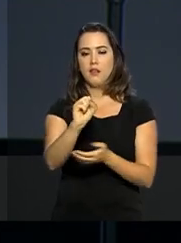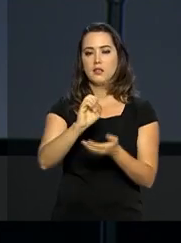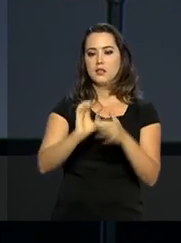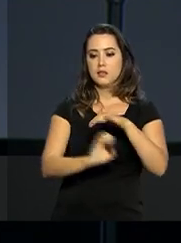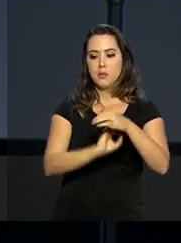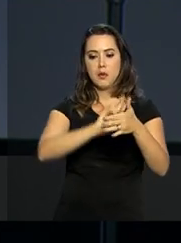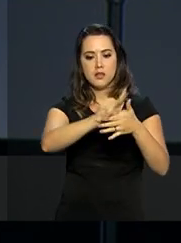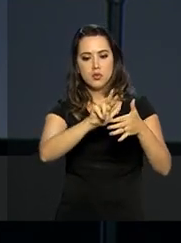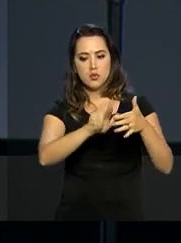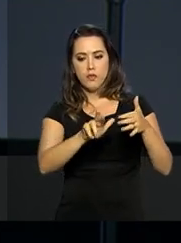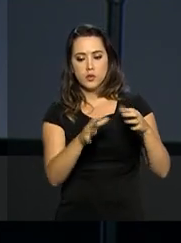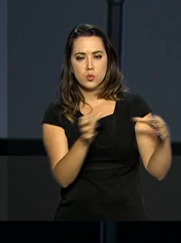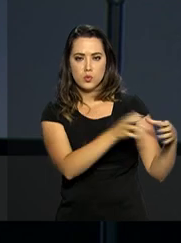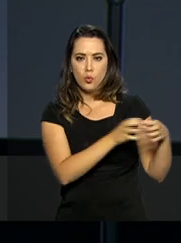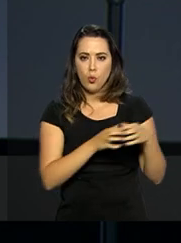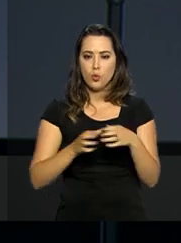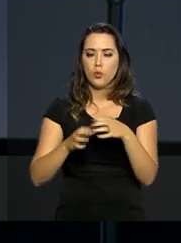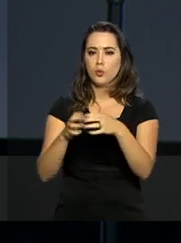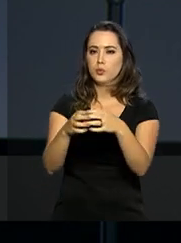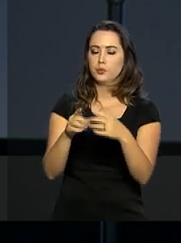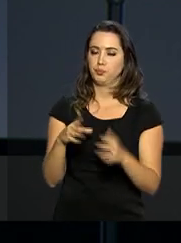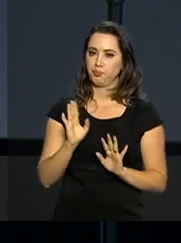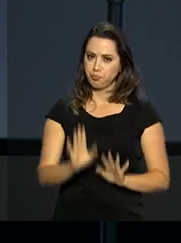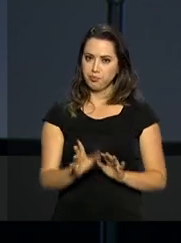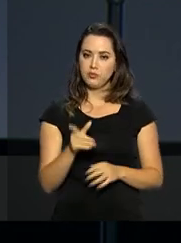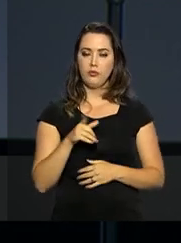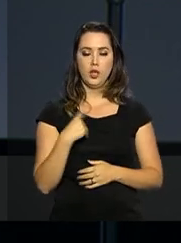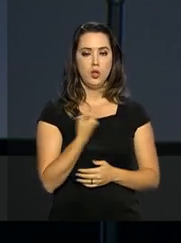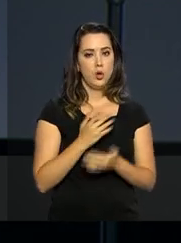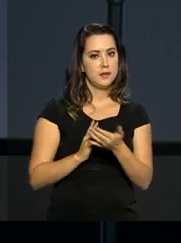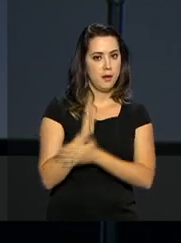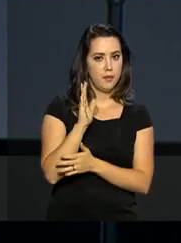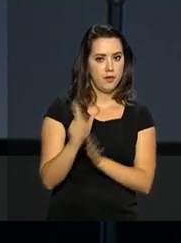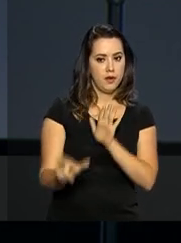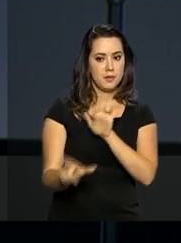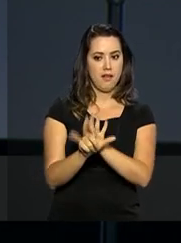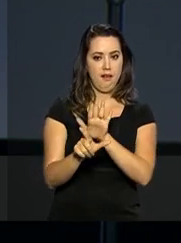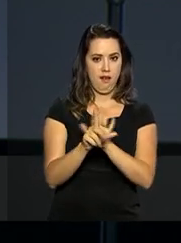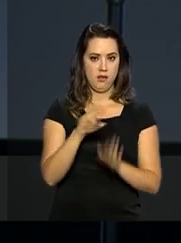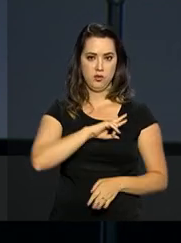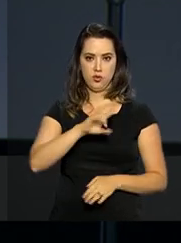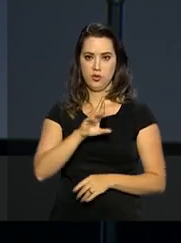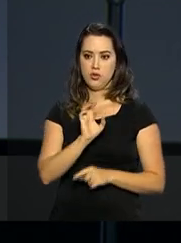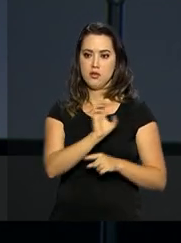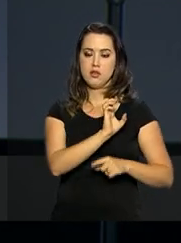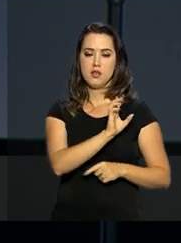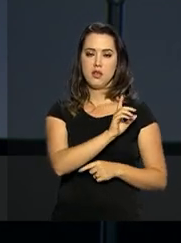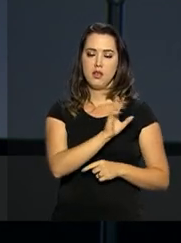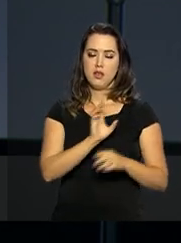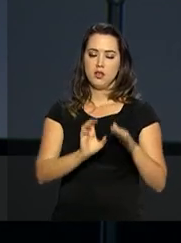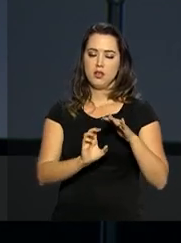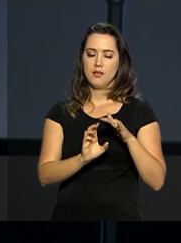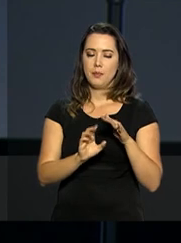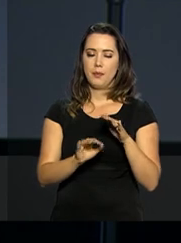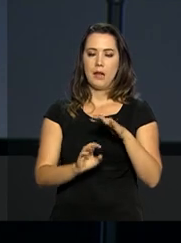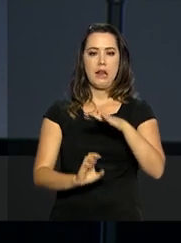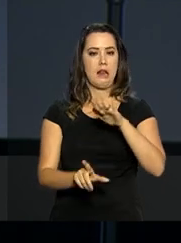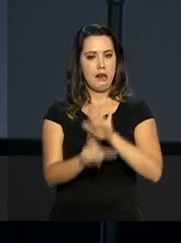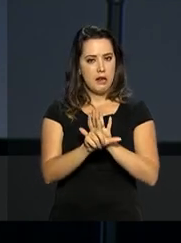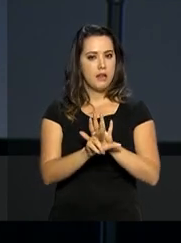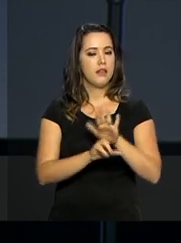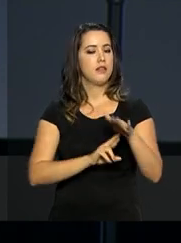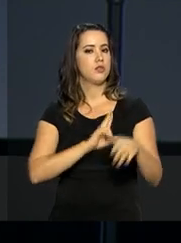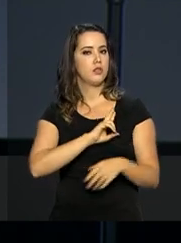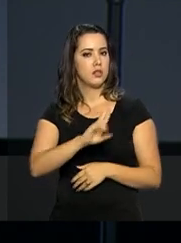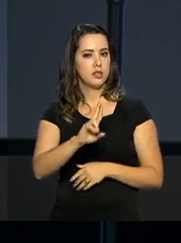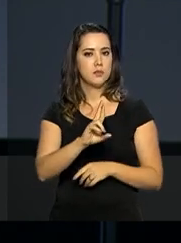Até quando nós convenhamos, quando nós aprovamos a lei de responsabilidade das estatais, e eu me recordo quando convidei o Ivan